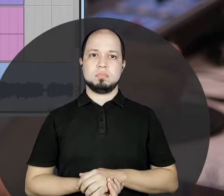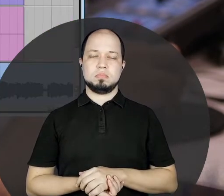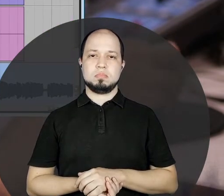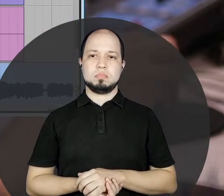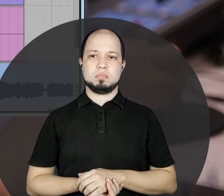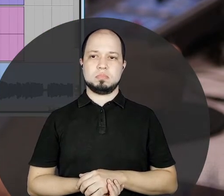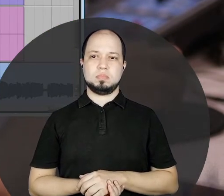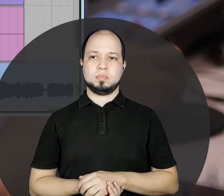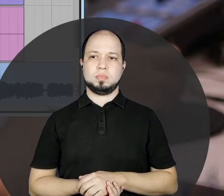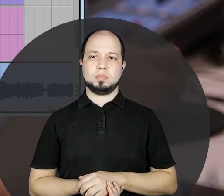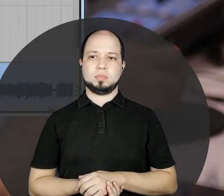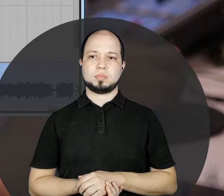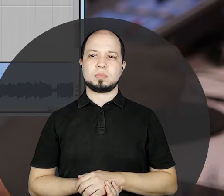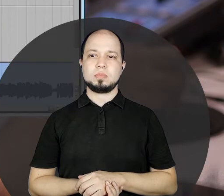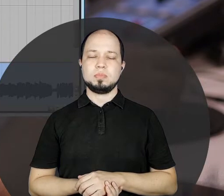Alma.